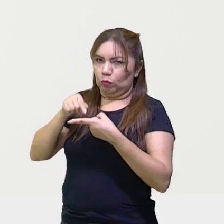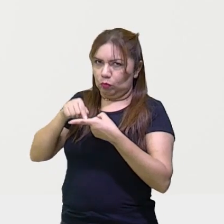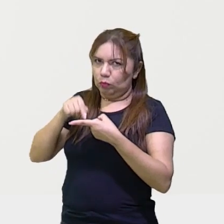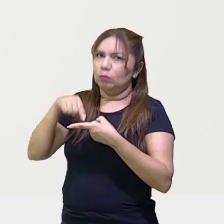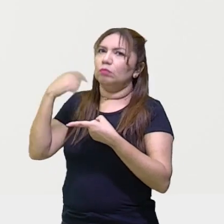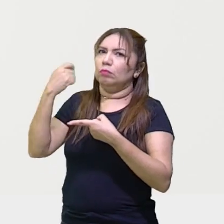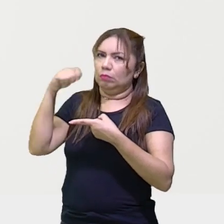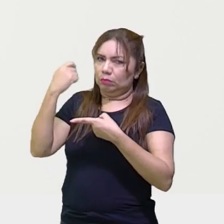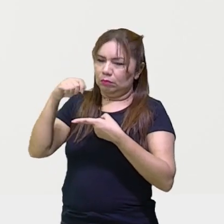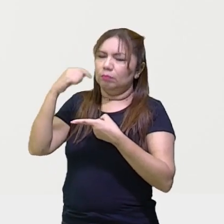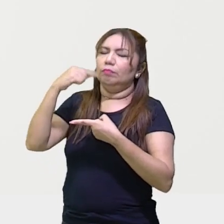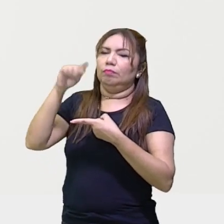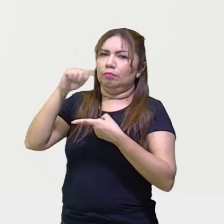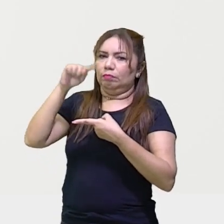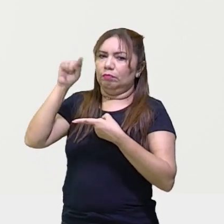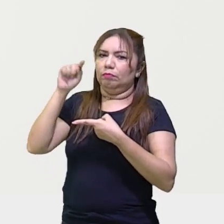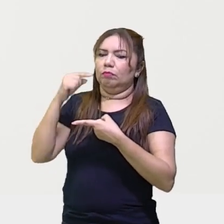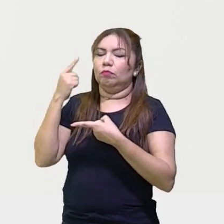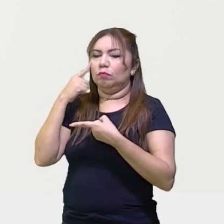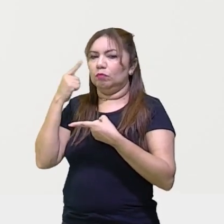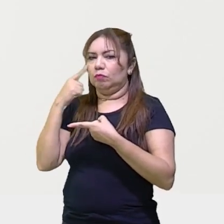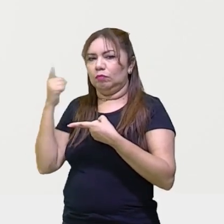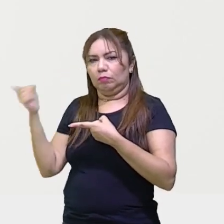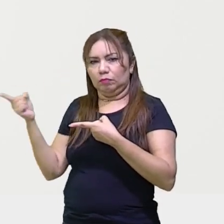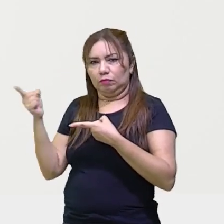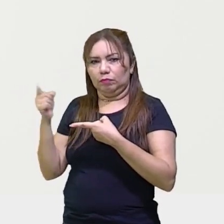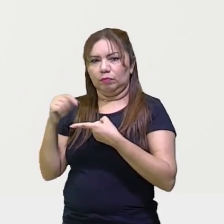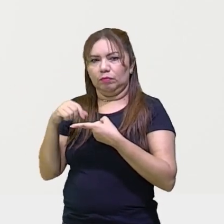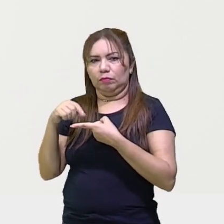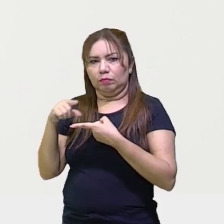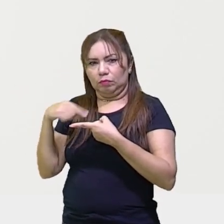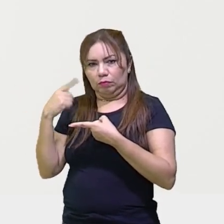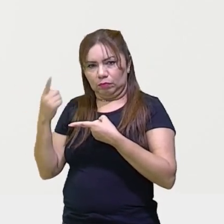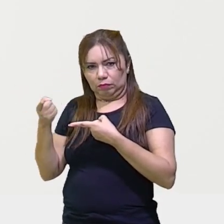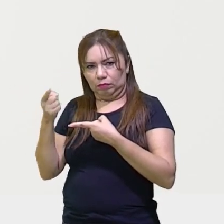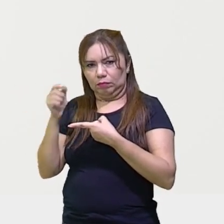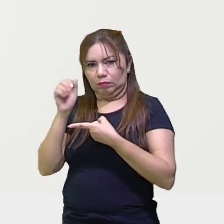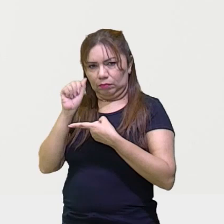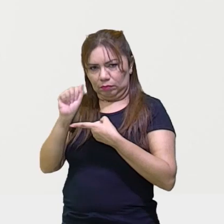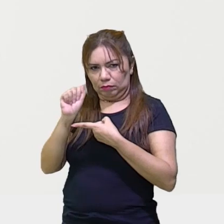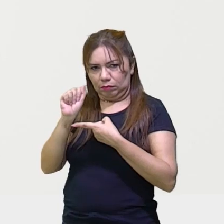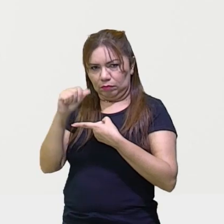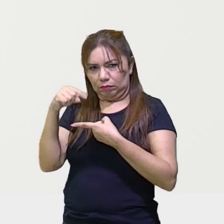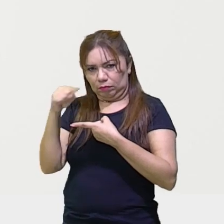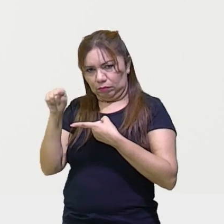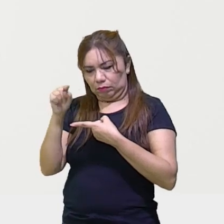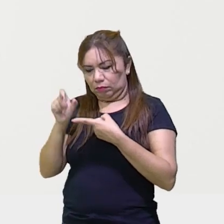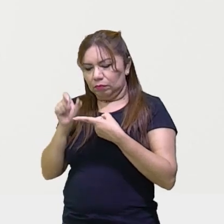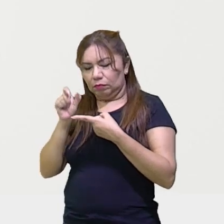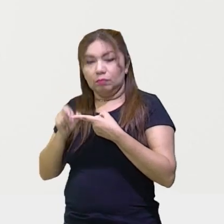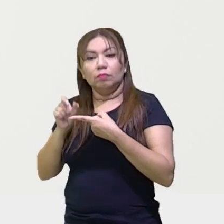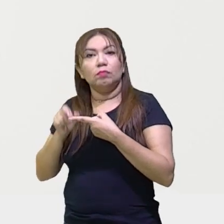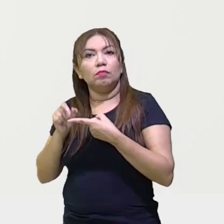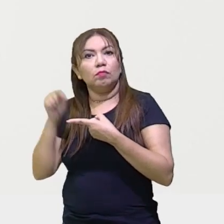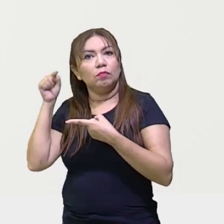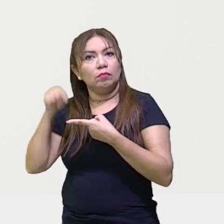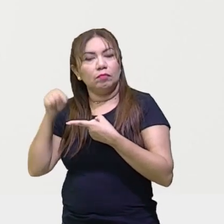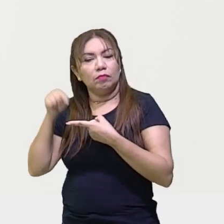bênçãos. Sinalize e foque na terminação. E ãs, singular e